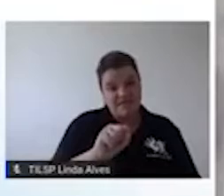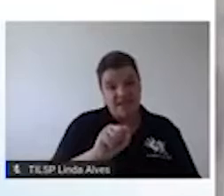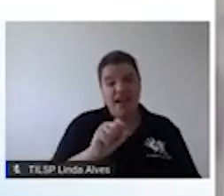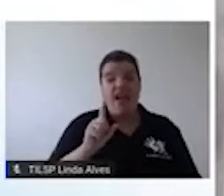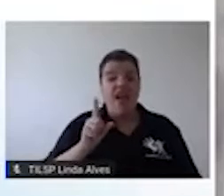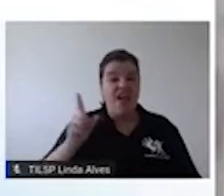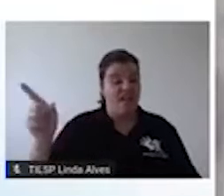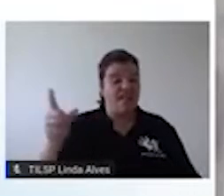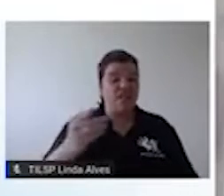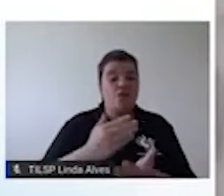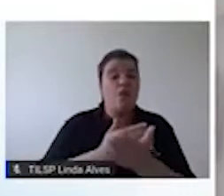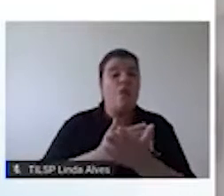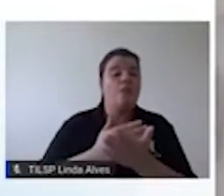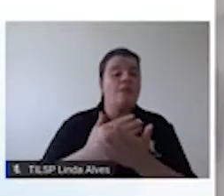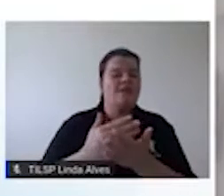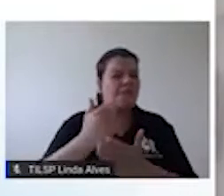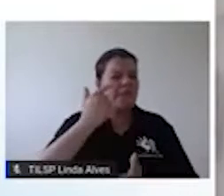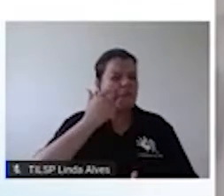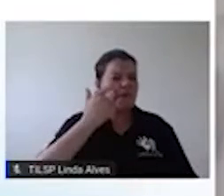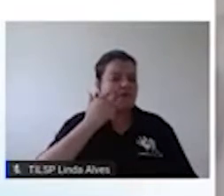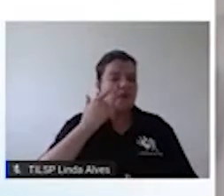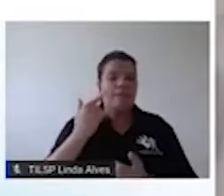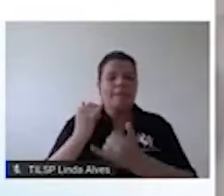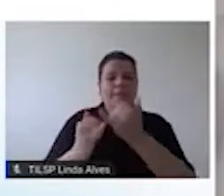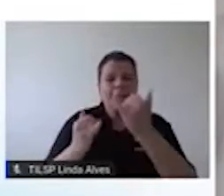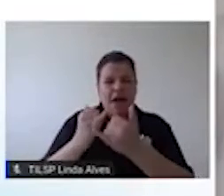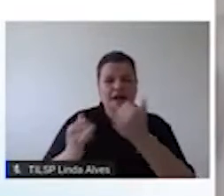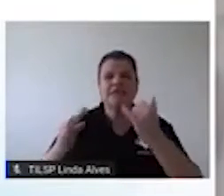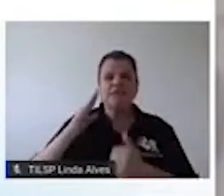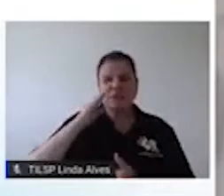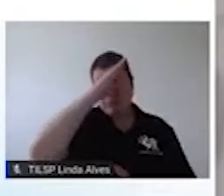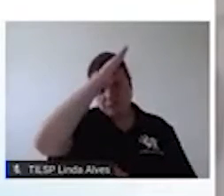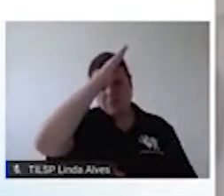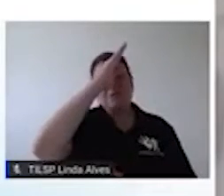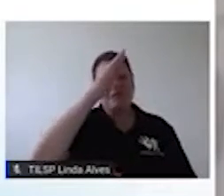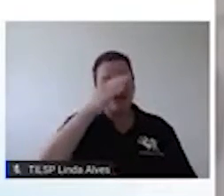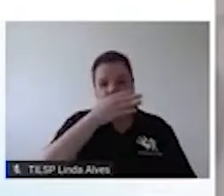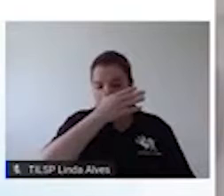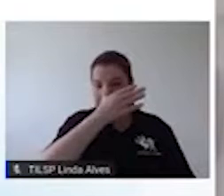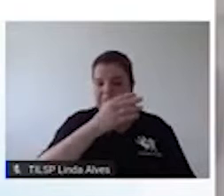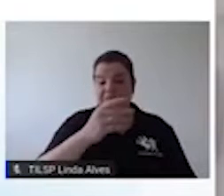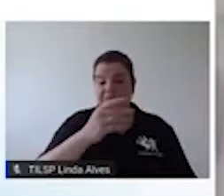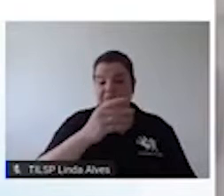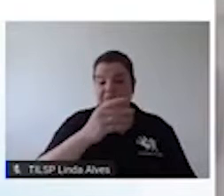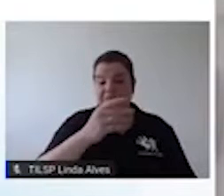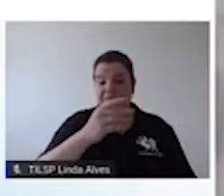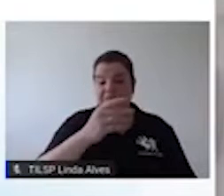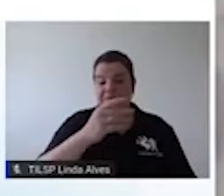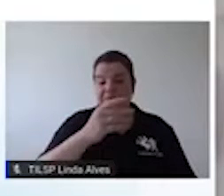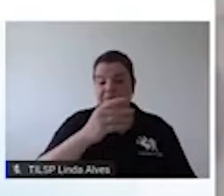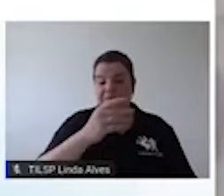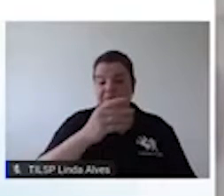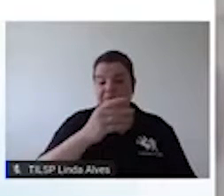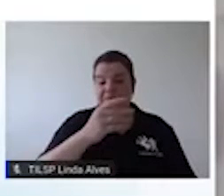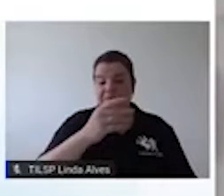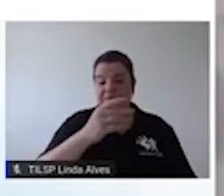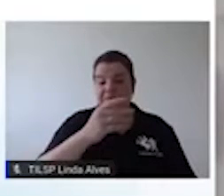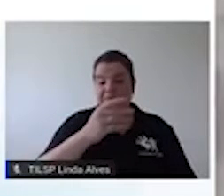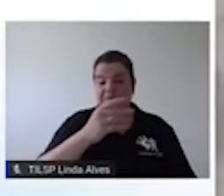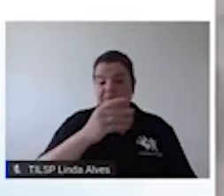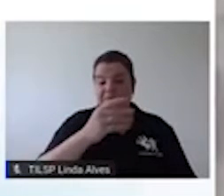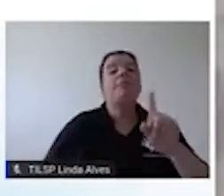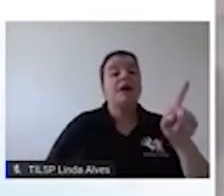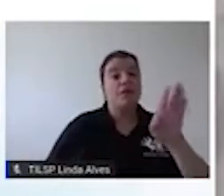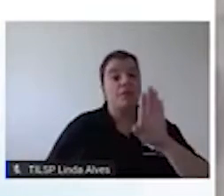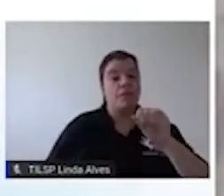adotou inicialmente um ponto de vista muito parecido com o dele, né? Ocorre que o Boris Johnson teve a